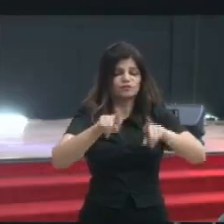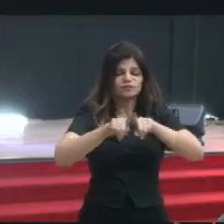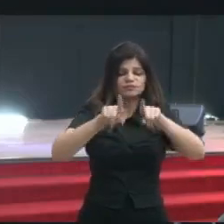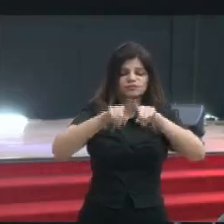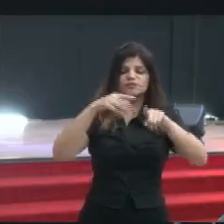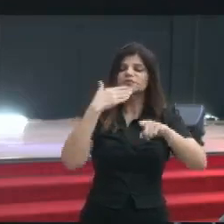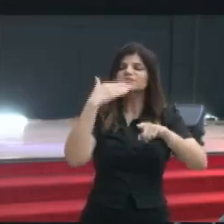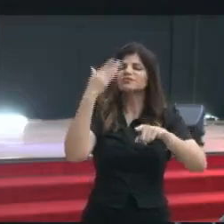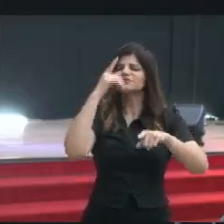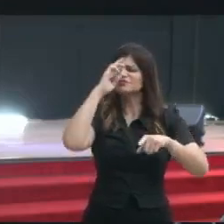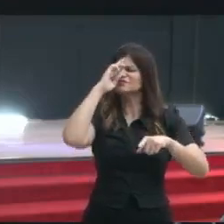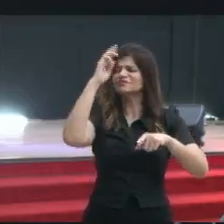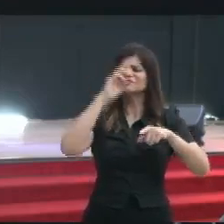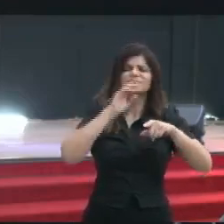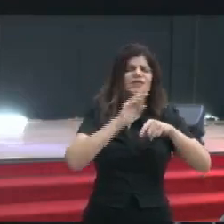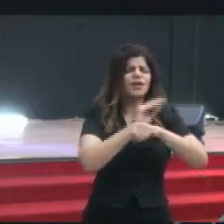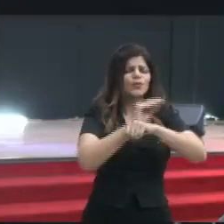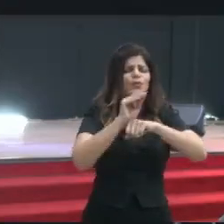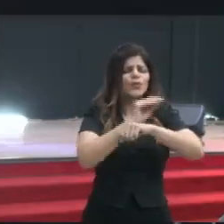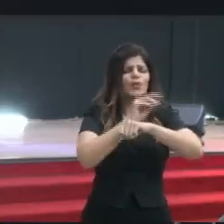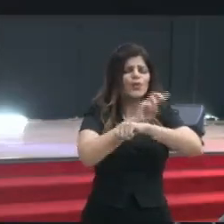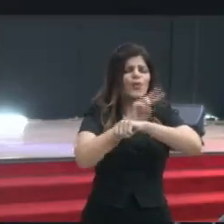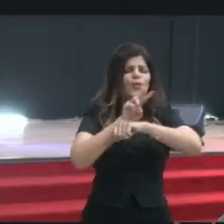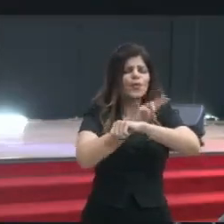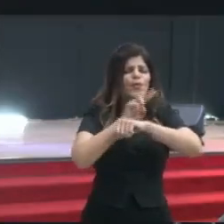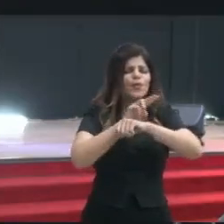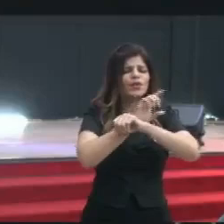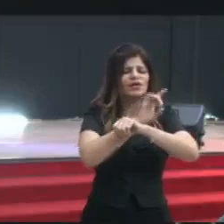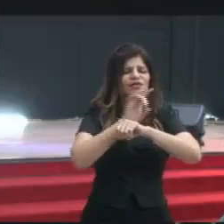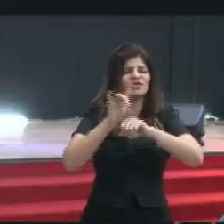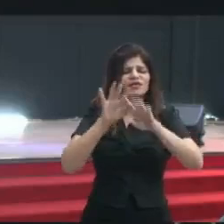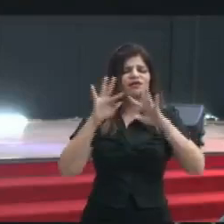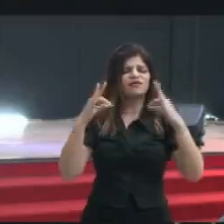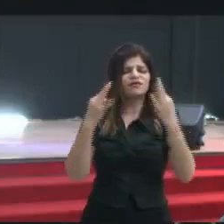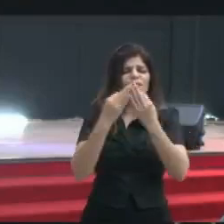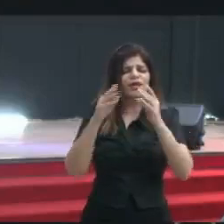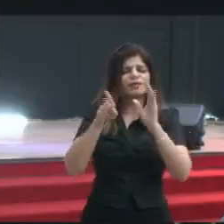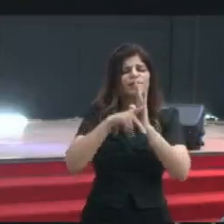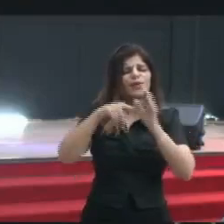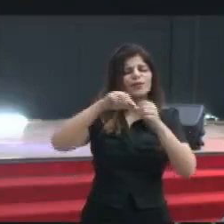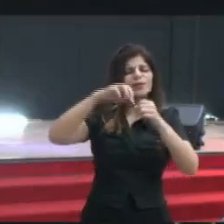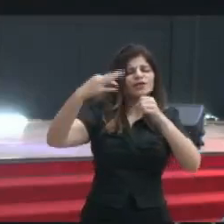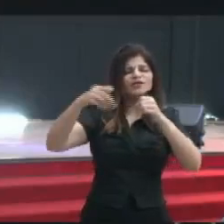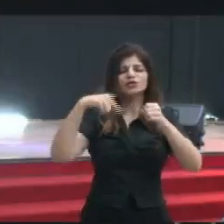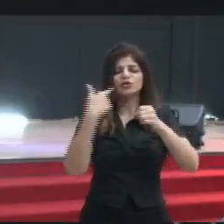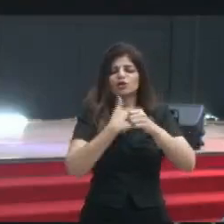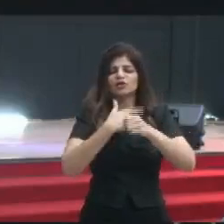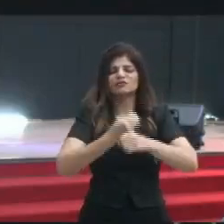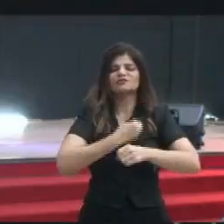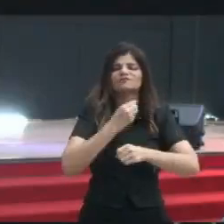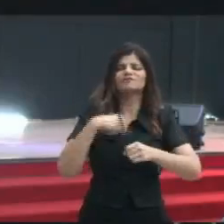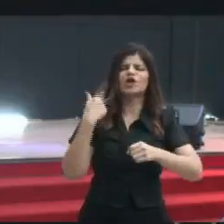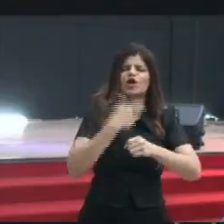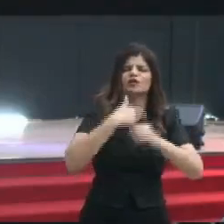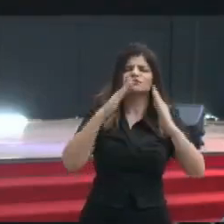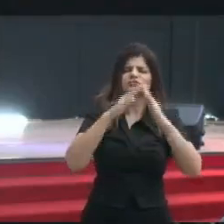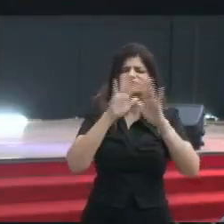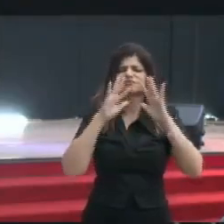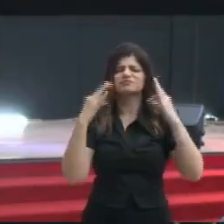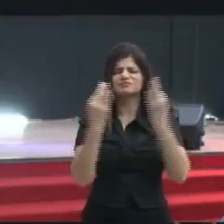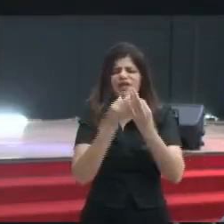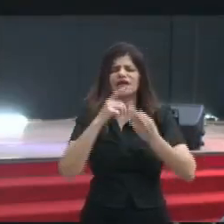pedir que o Senhor guarde cada casa, cada família da Adete. Senhor, que a nossa vida, que a nossa casa, a nossa